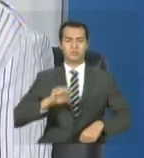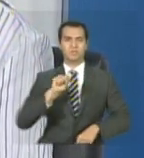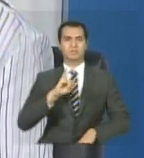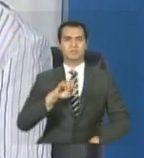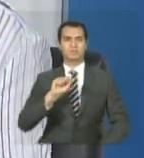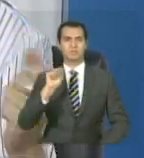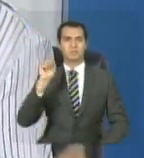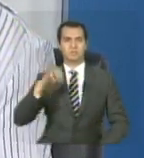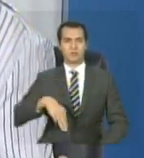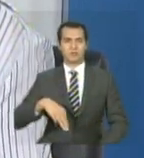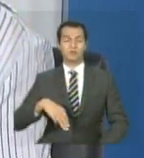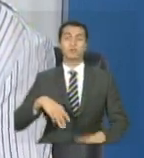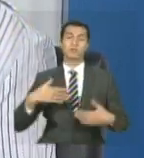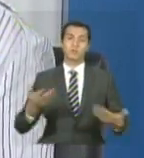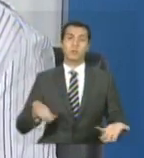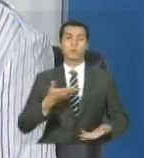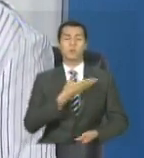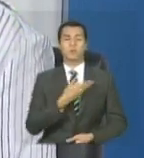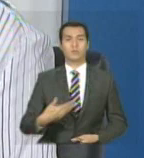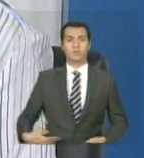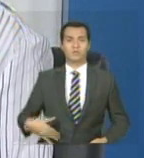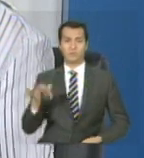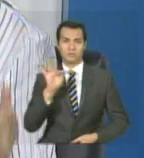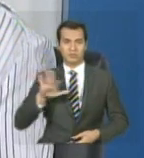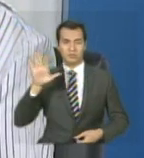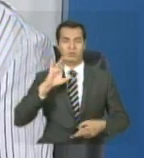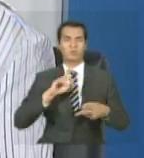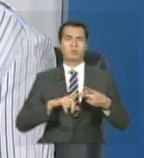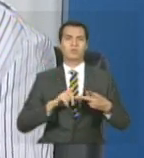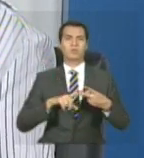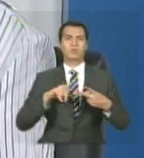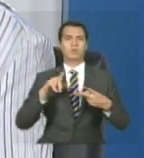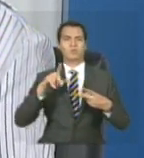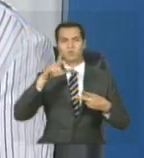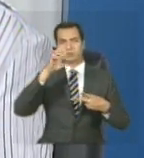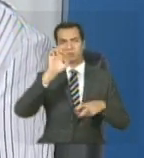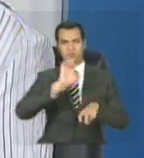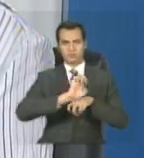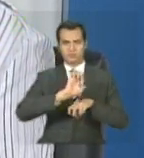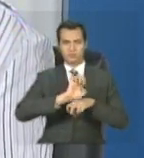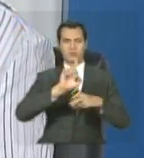União, Estados, Municípios e Sociedade Civil, né, juntos na